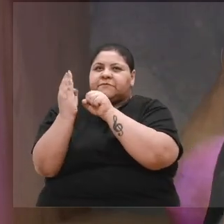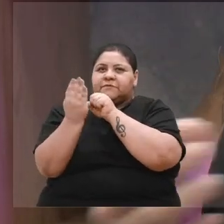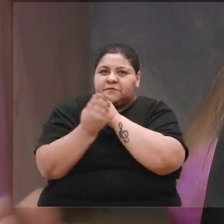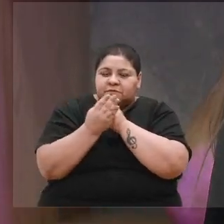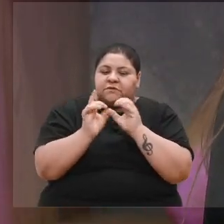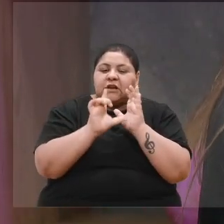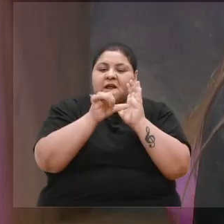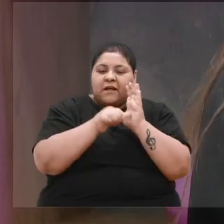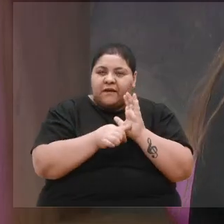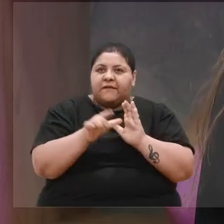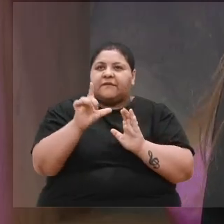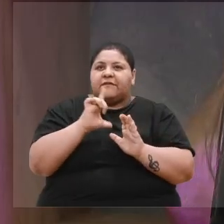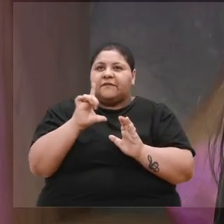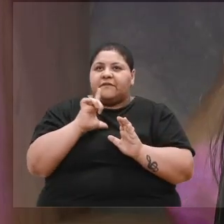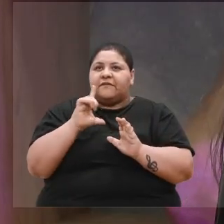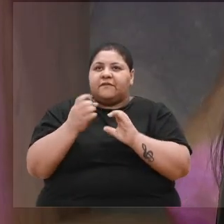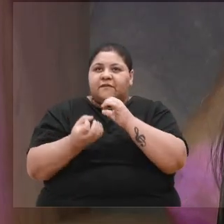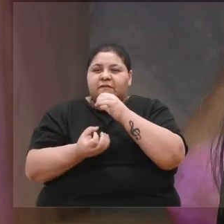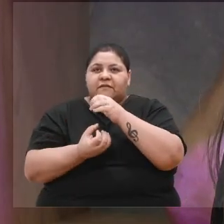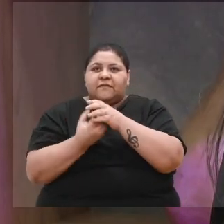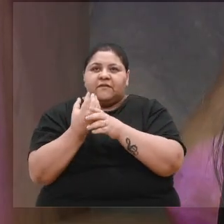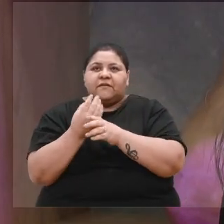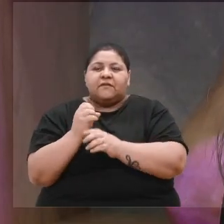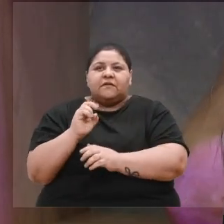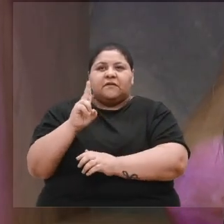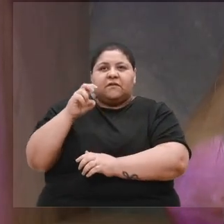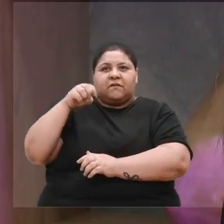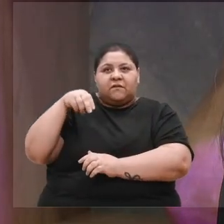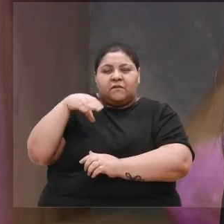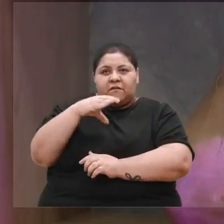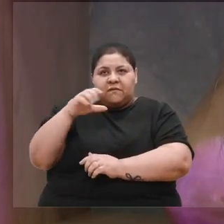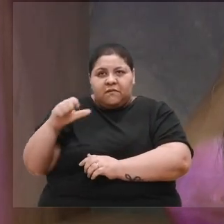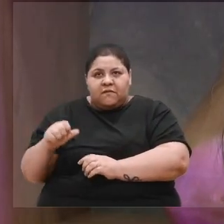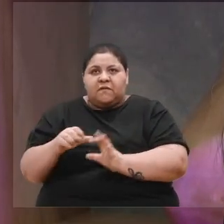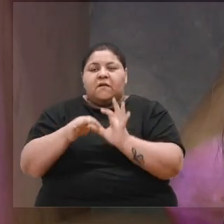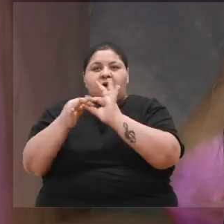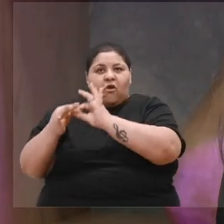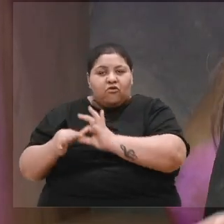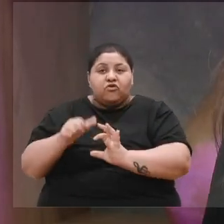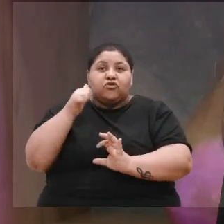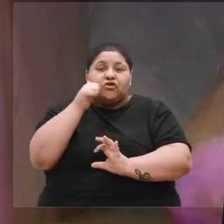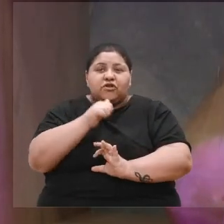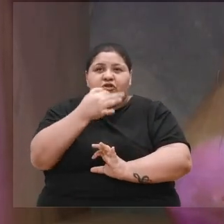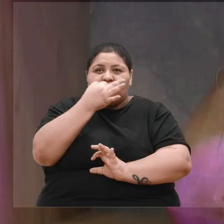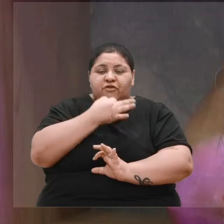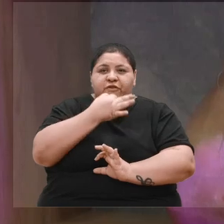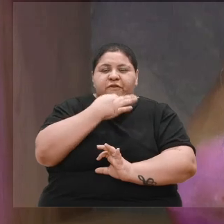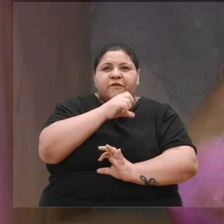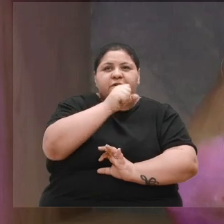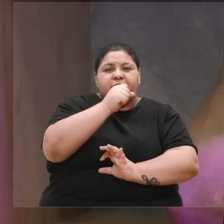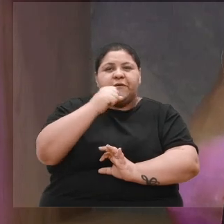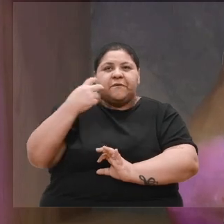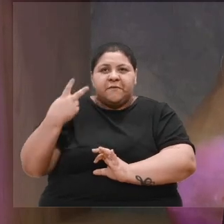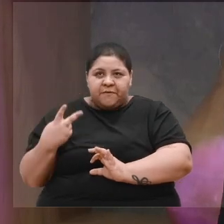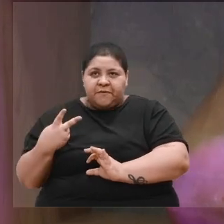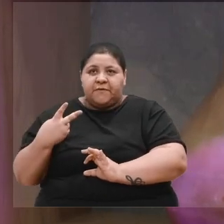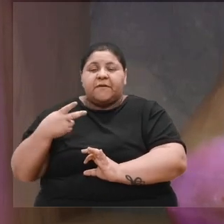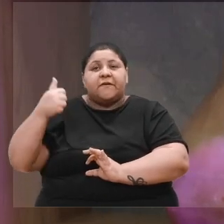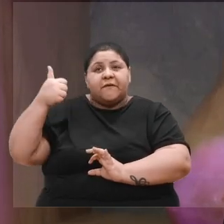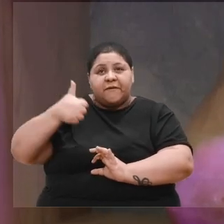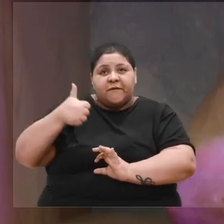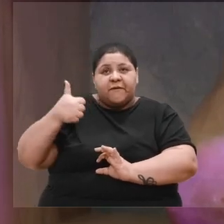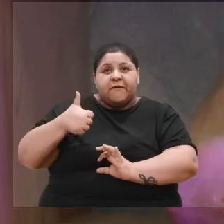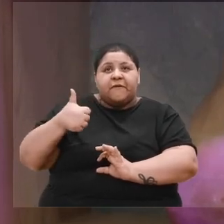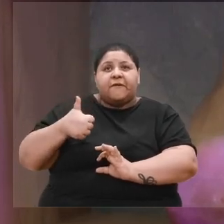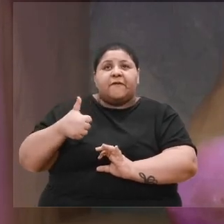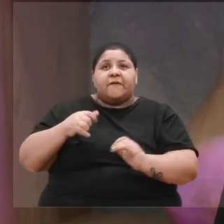né? Aí depois tem a fundação da UNCA aqui em Caxias, né? A União de Mulheres Caxienses, em 82, que foi a